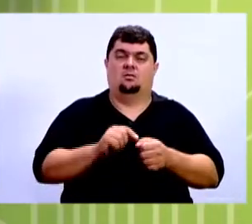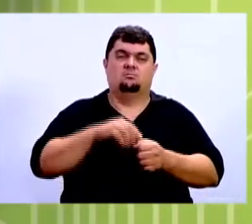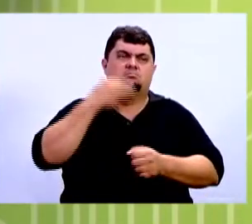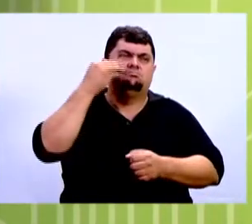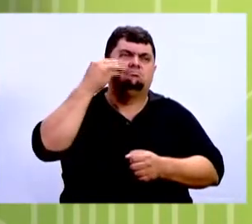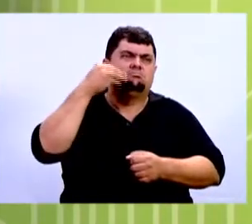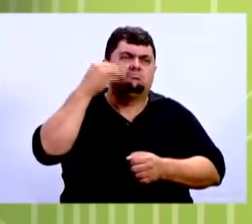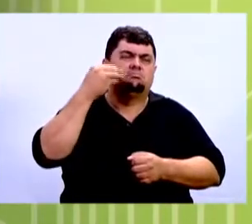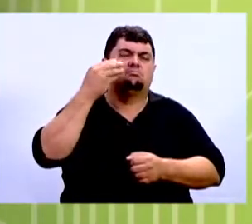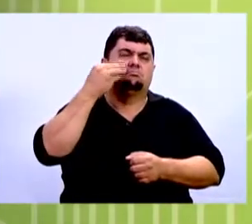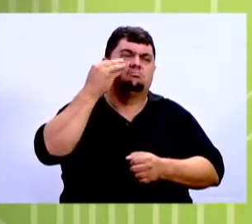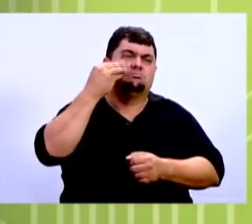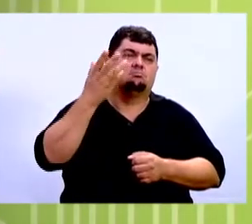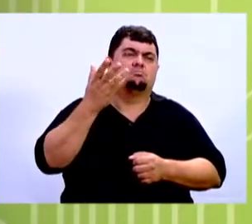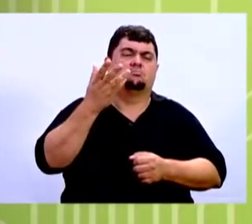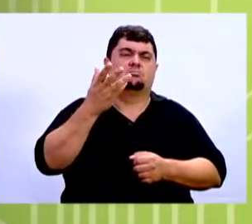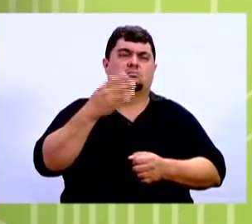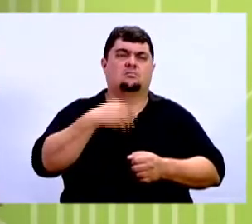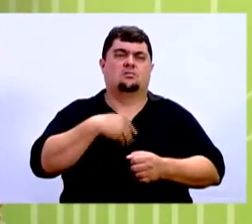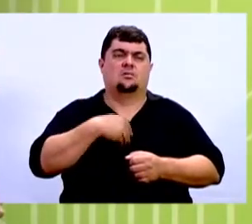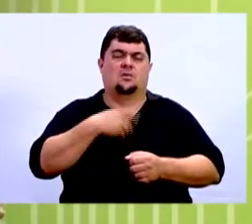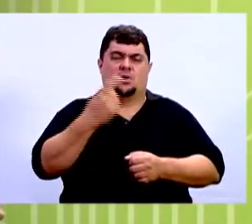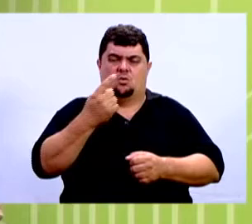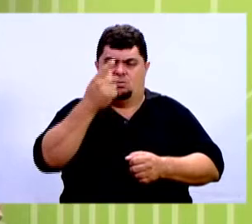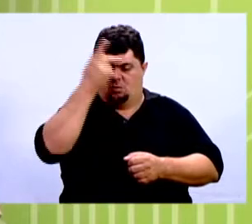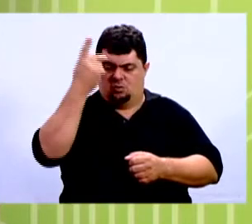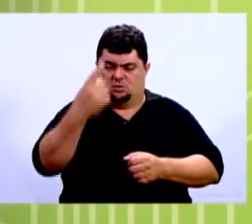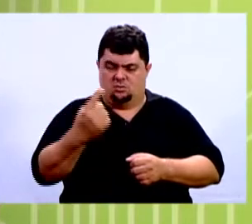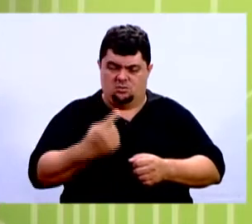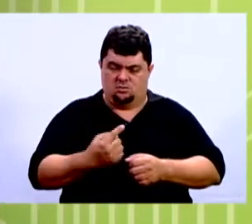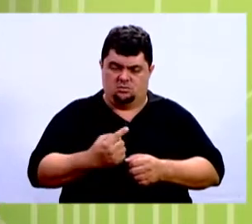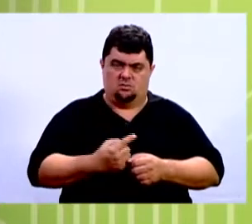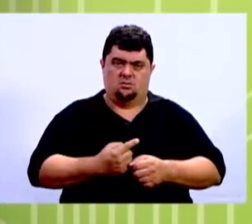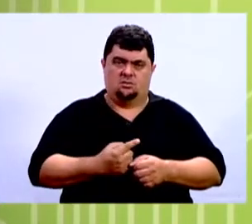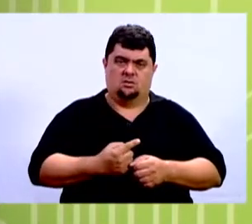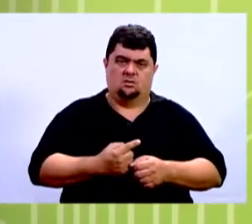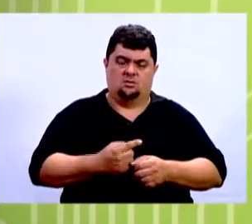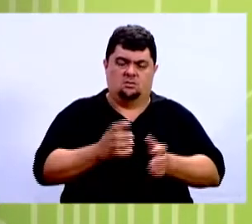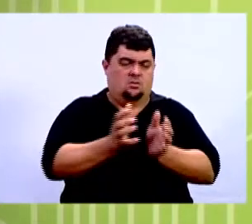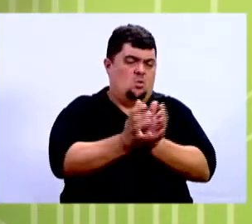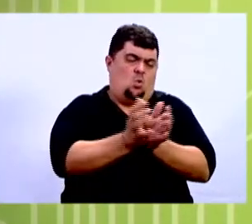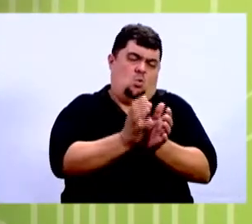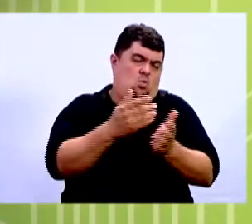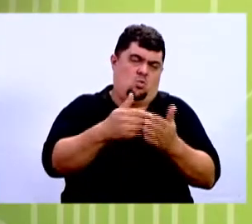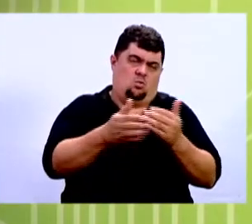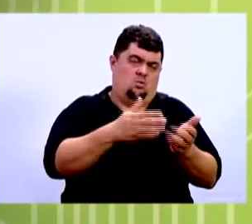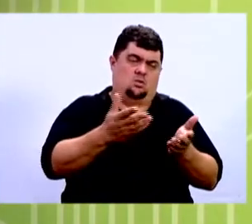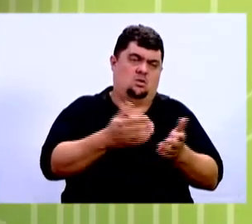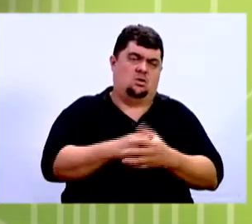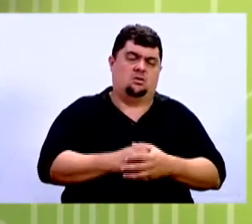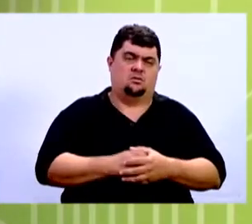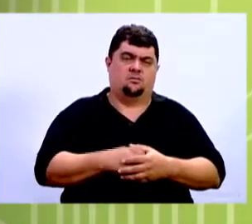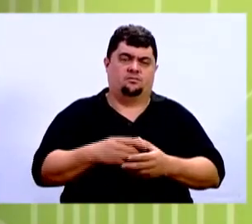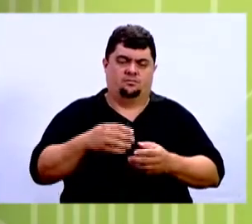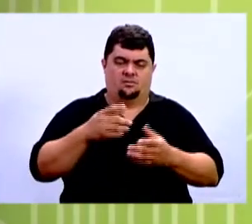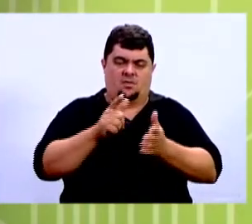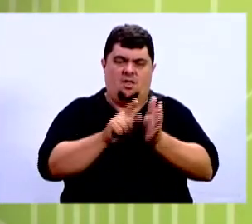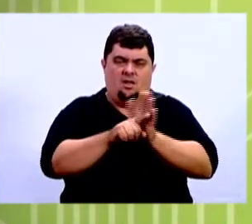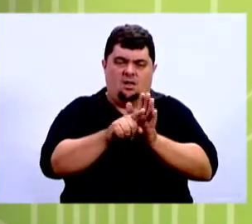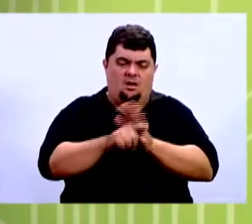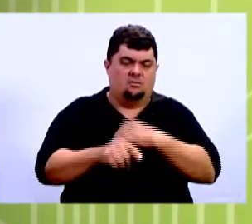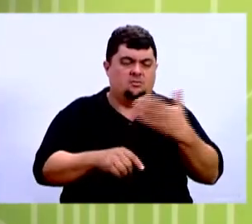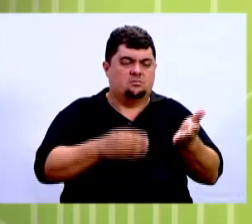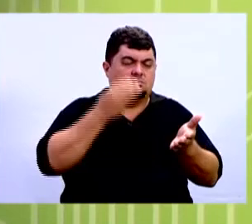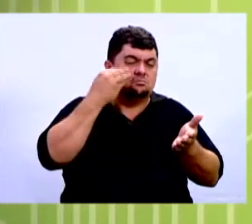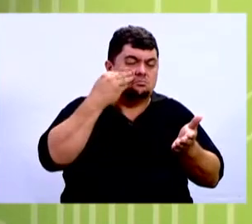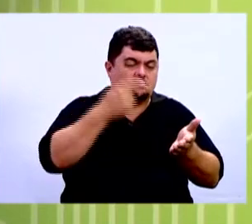Fazer um pré-teste, ou seja, só com uma pessoa, por exemplo, com uma pessoa ou com um grupo de pessoas de determinada área, leva aquele questionário e tenta ver